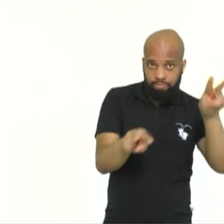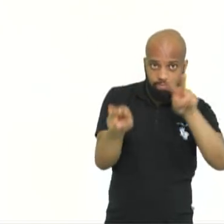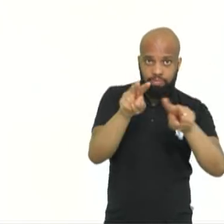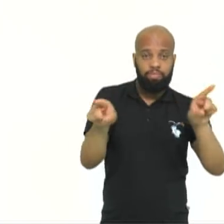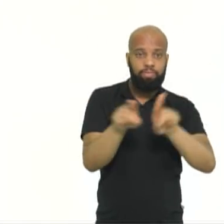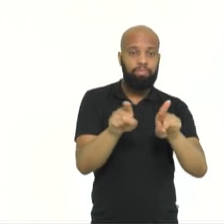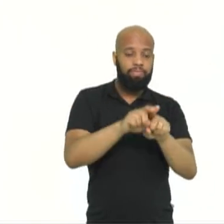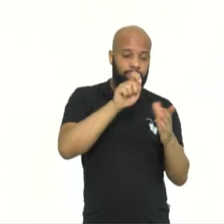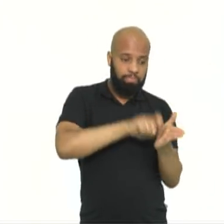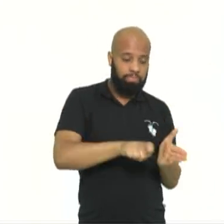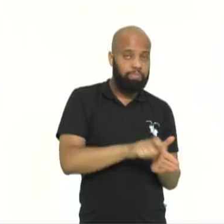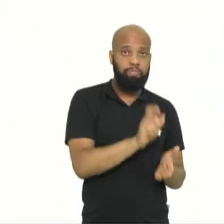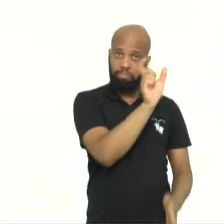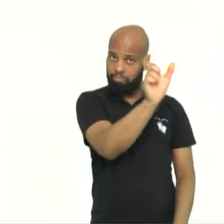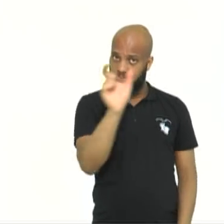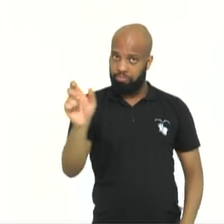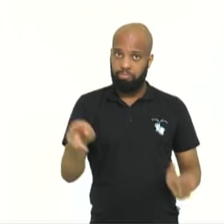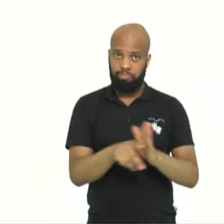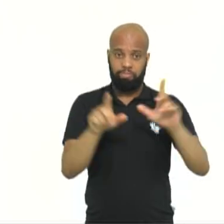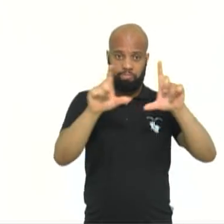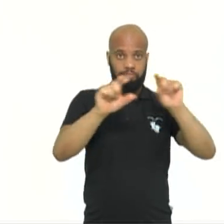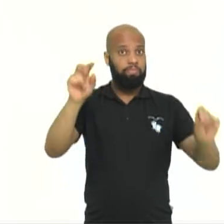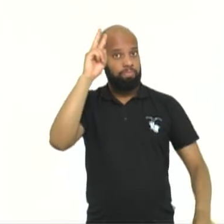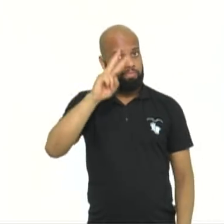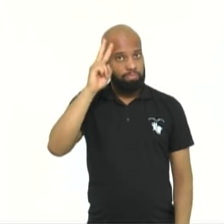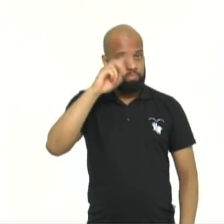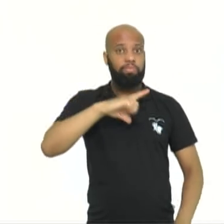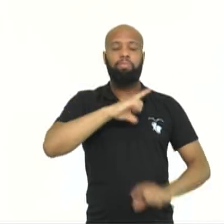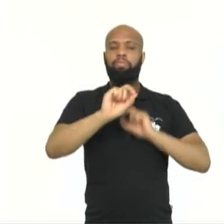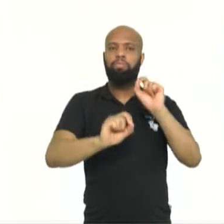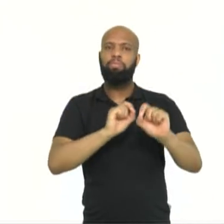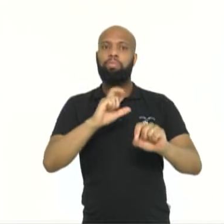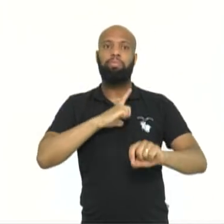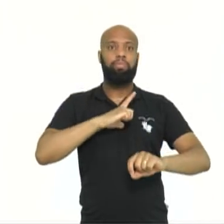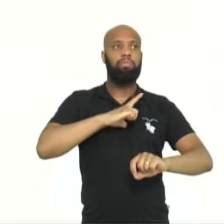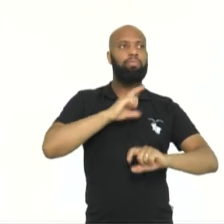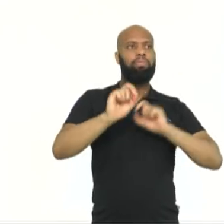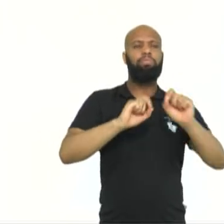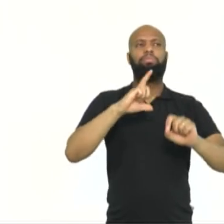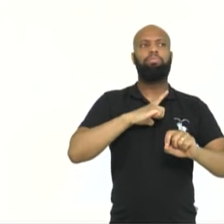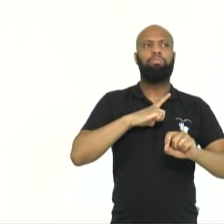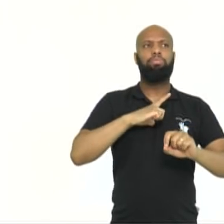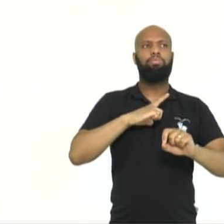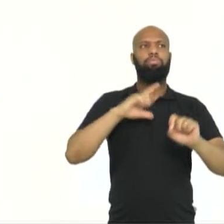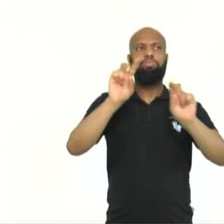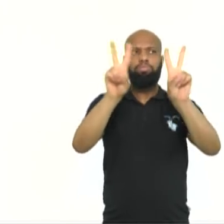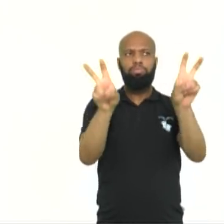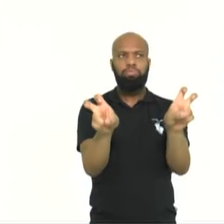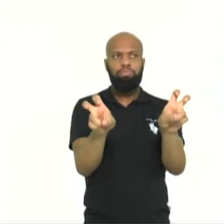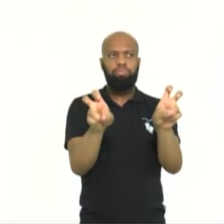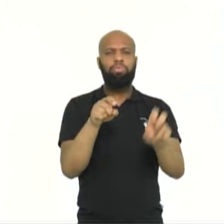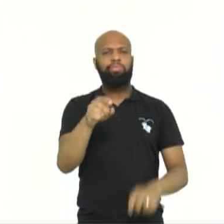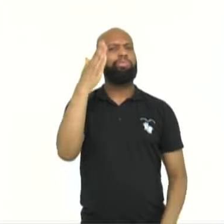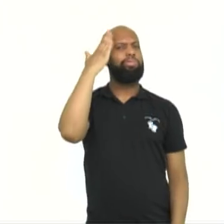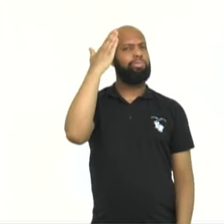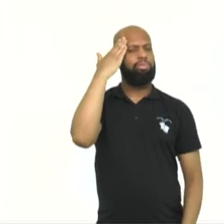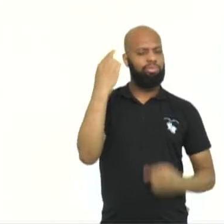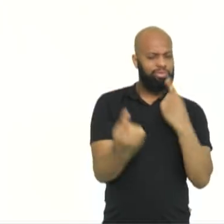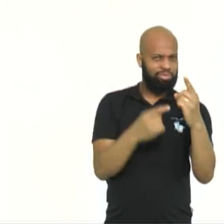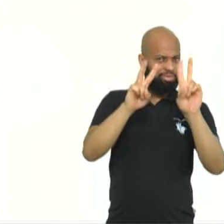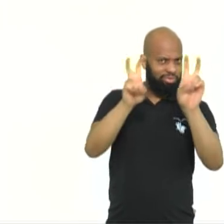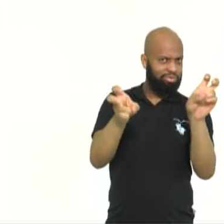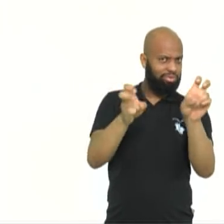e verbais desta tira, né? Eles têm ali um tema, né, colocado. Você sabe qual é